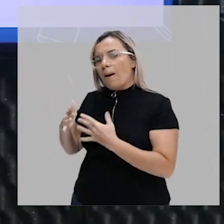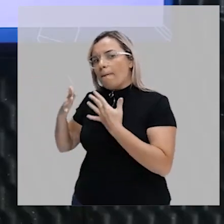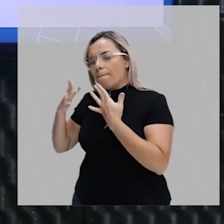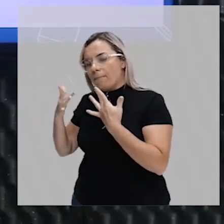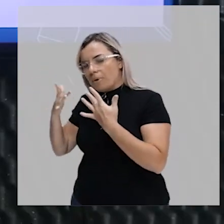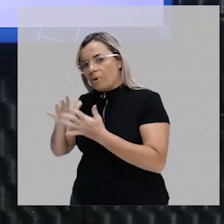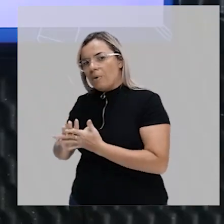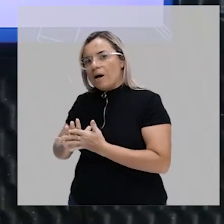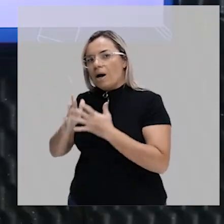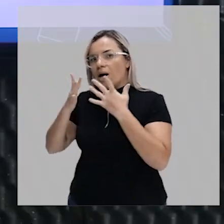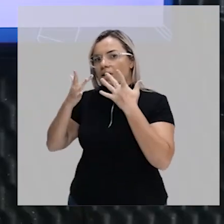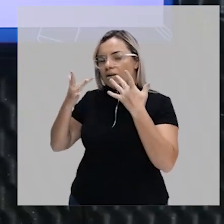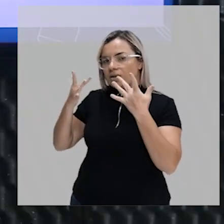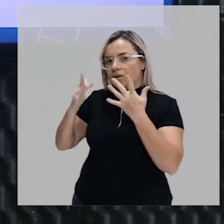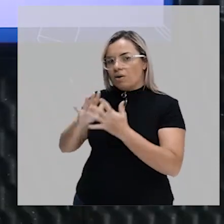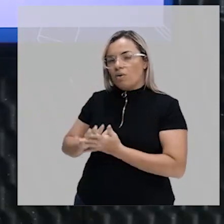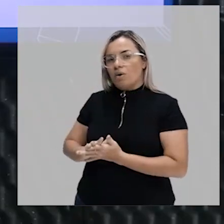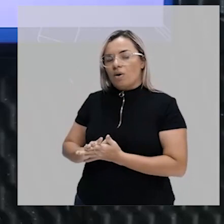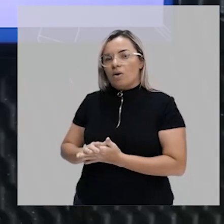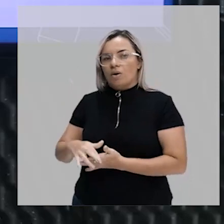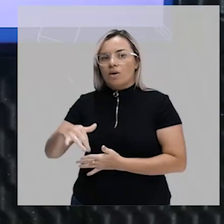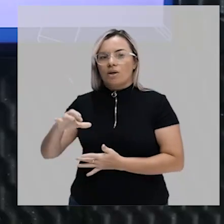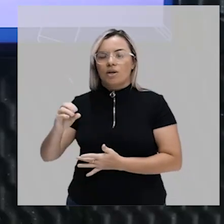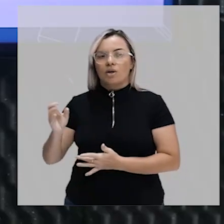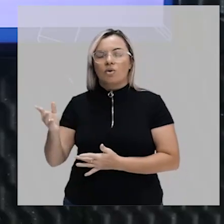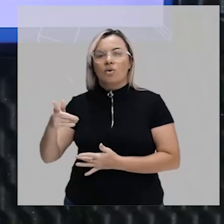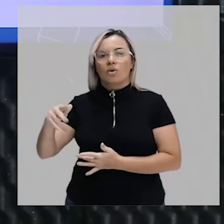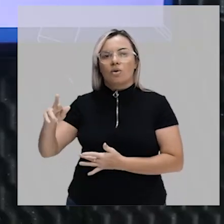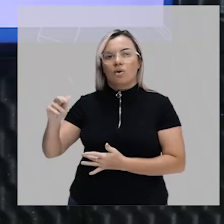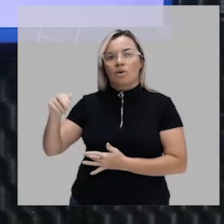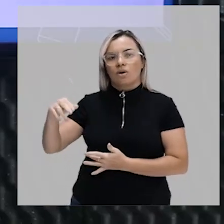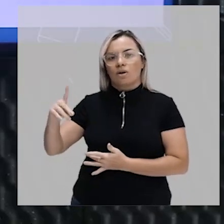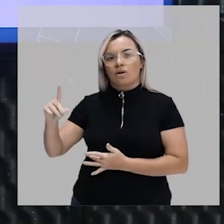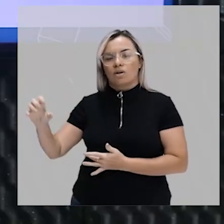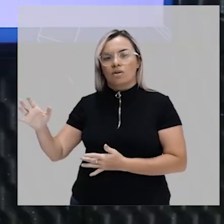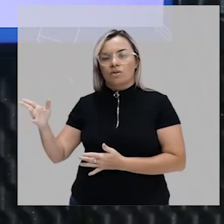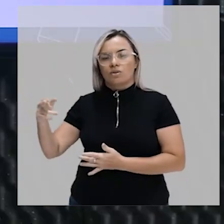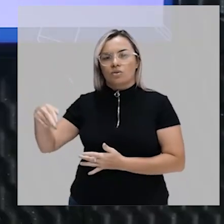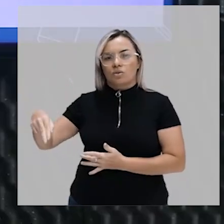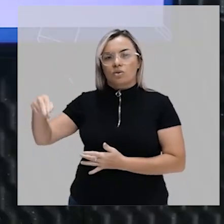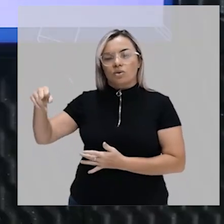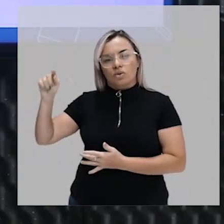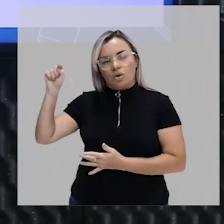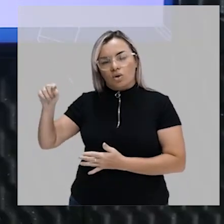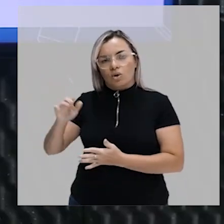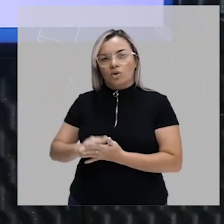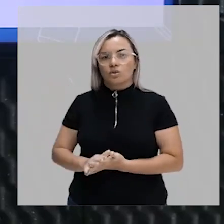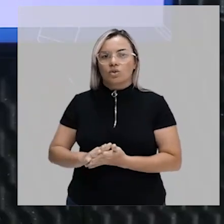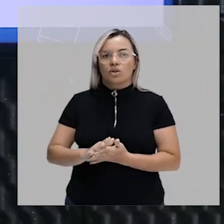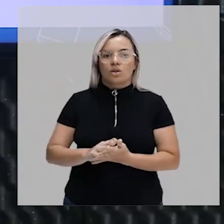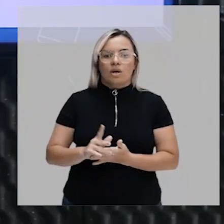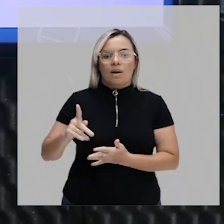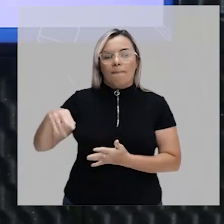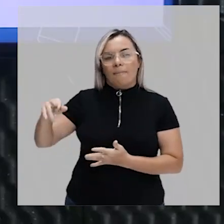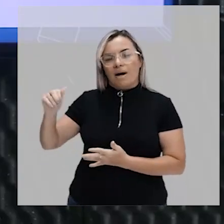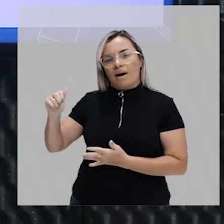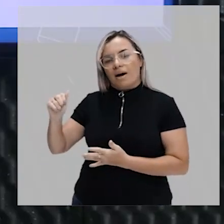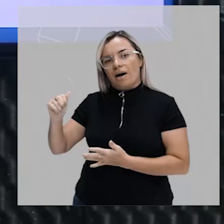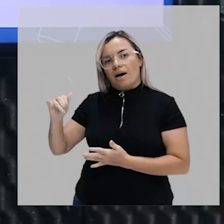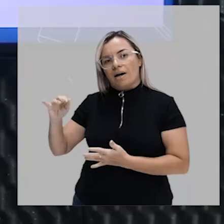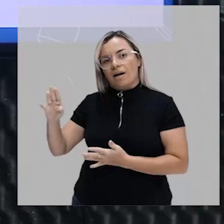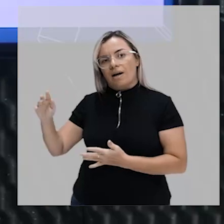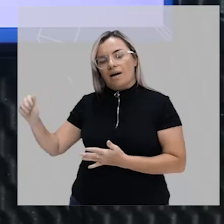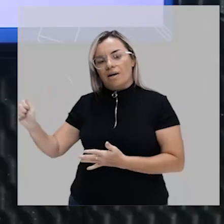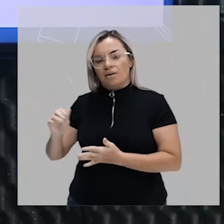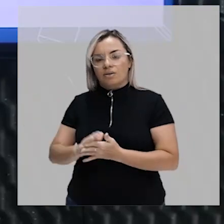Rio Grande do Norte, tá certo? Paraíba, vão ter semelhanças entre eles, do aspecto econômico, tá